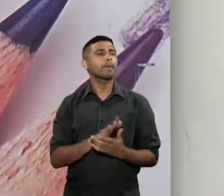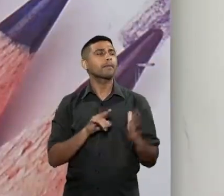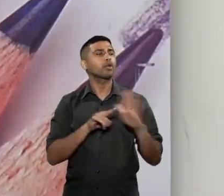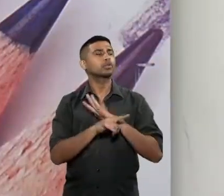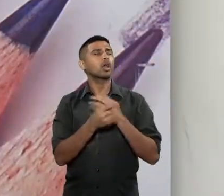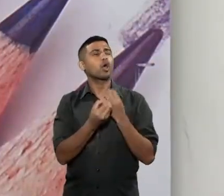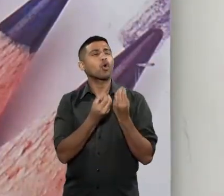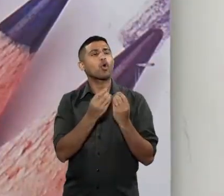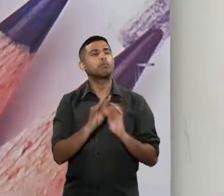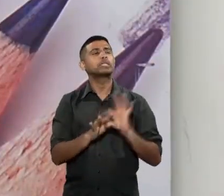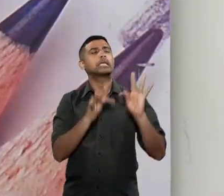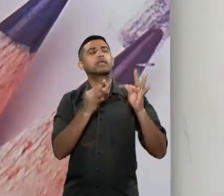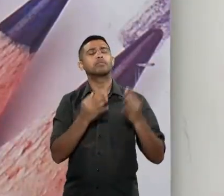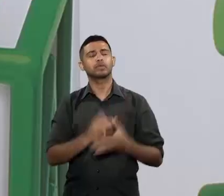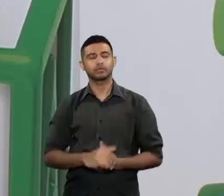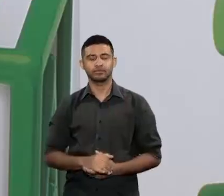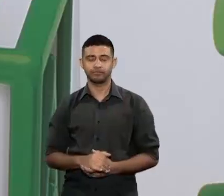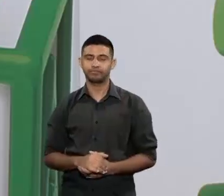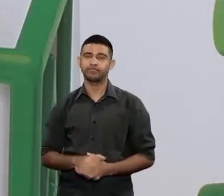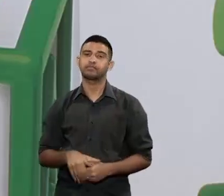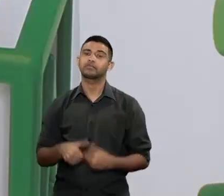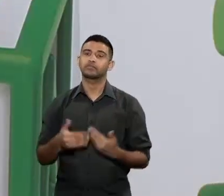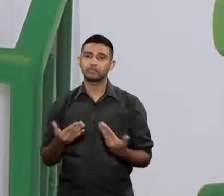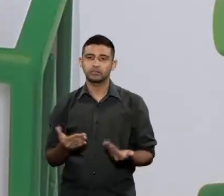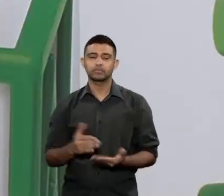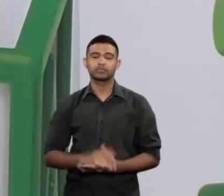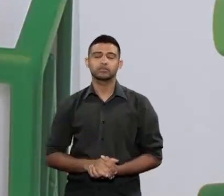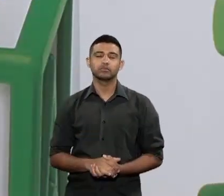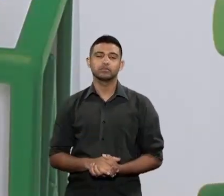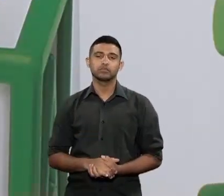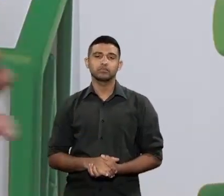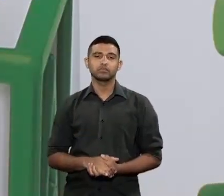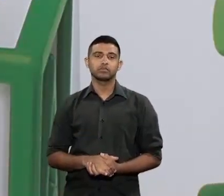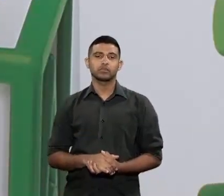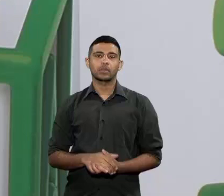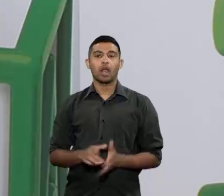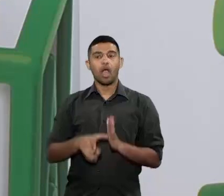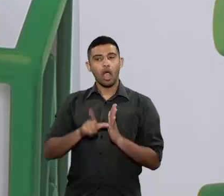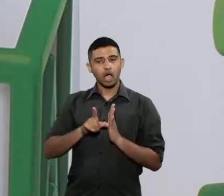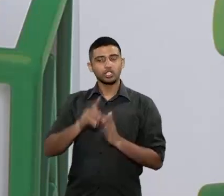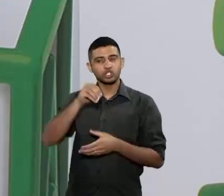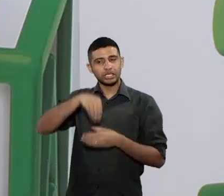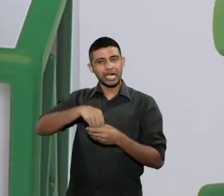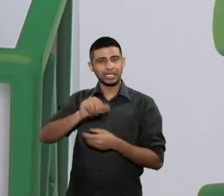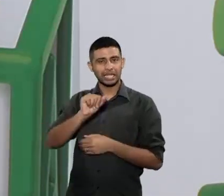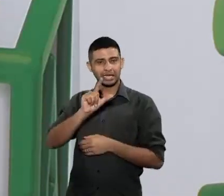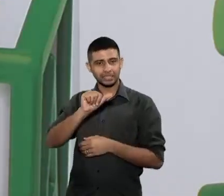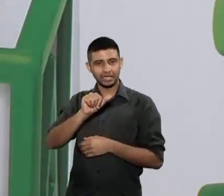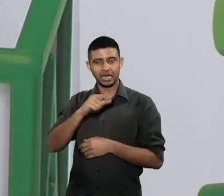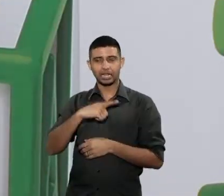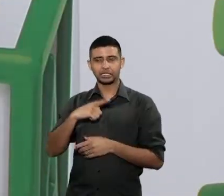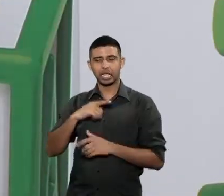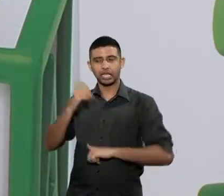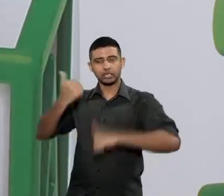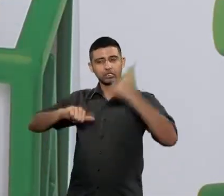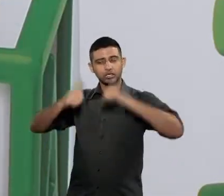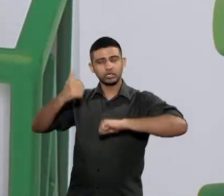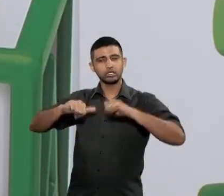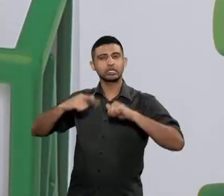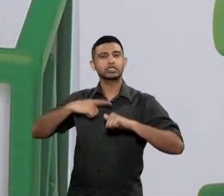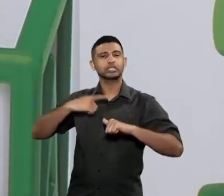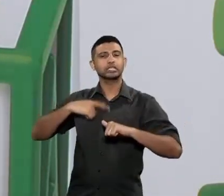tratamento, como é que é feito o tratamento? Bom, quando nós fazemos a avaliação no consultório, né, que é o screening,